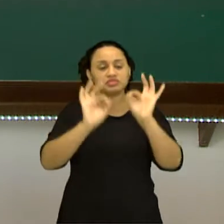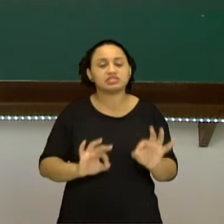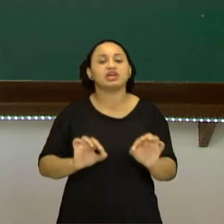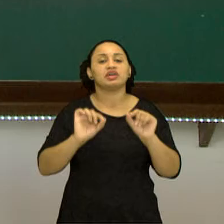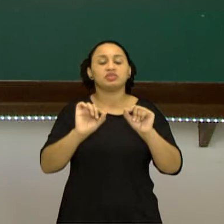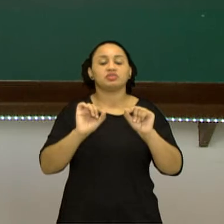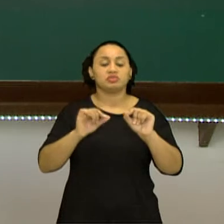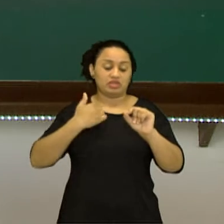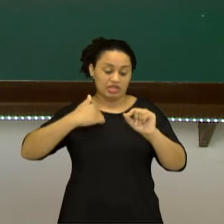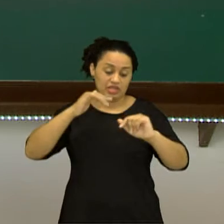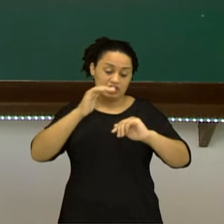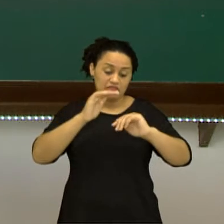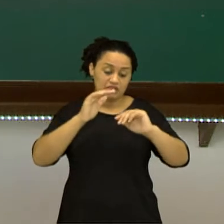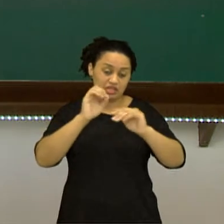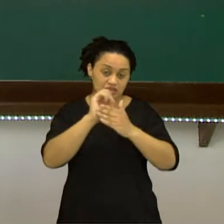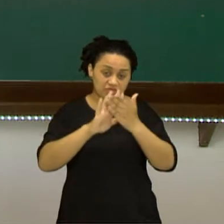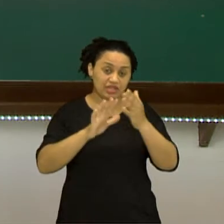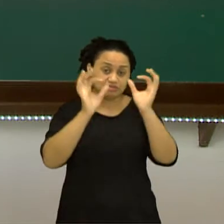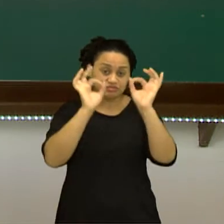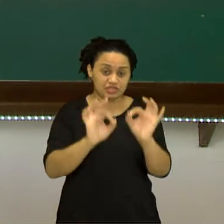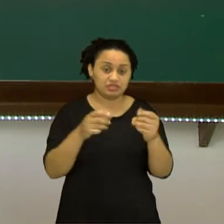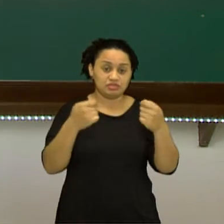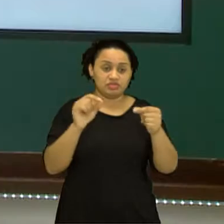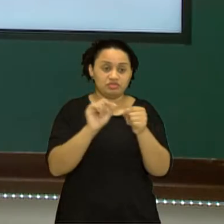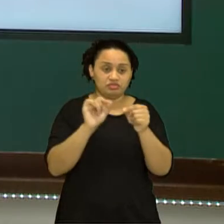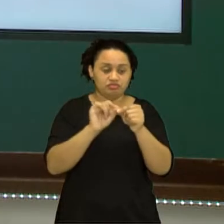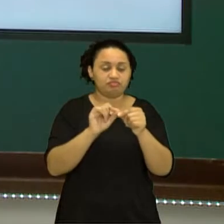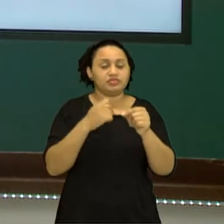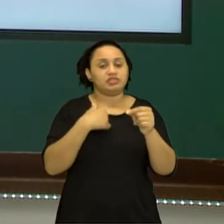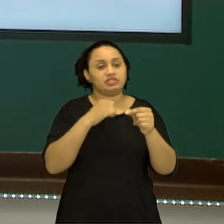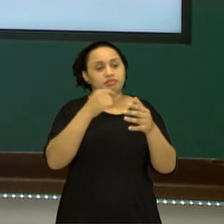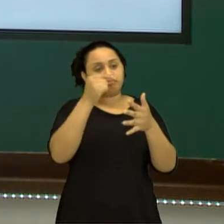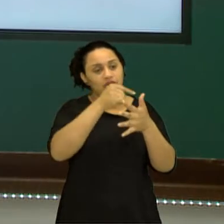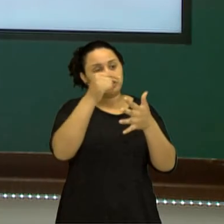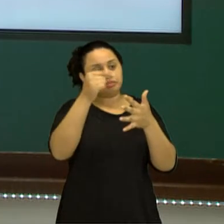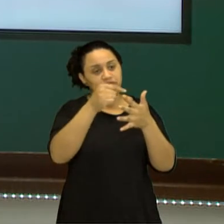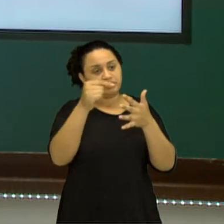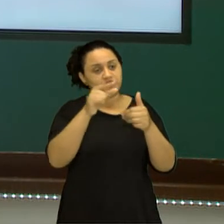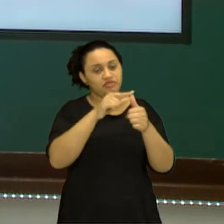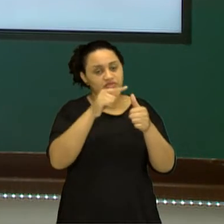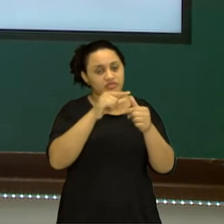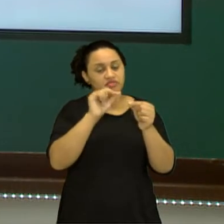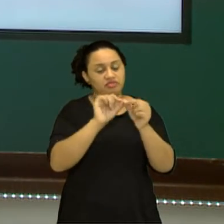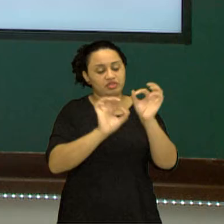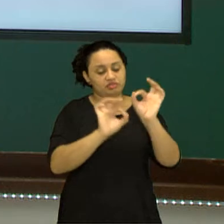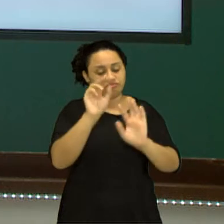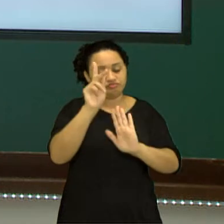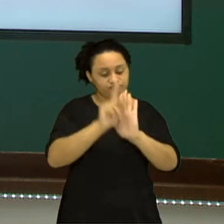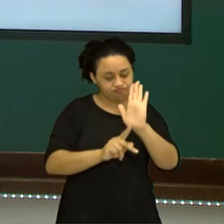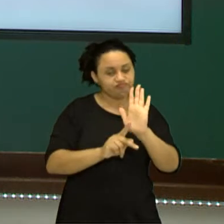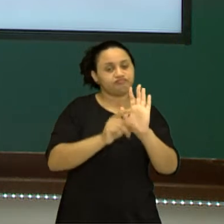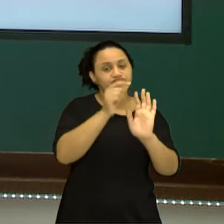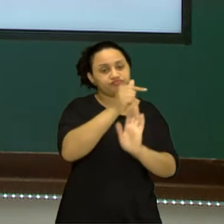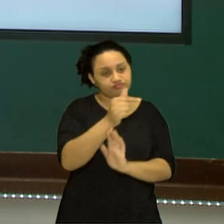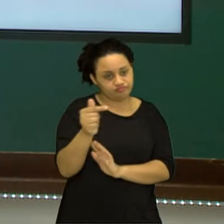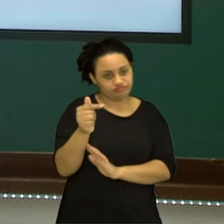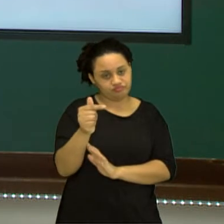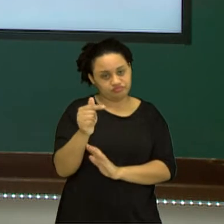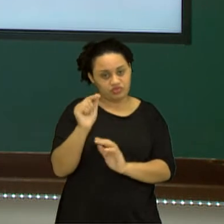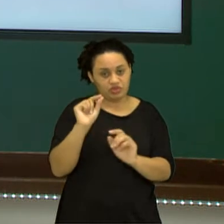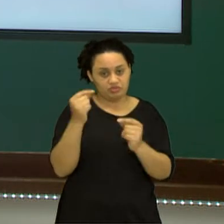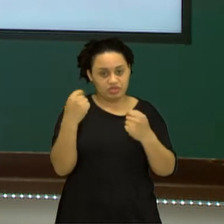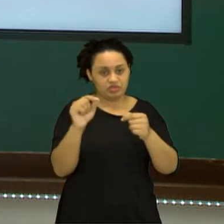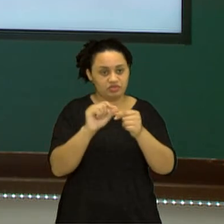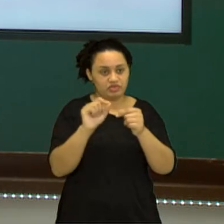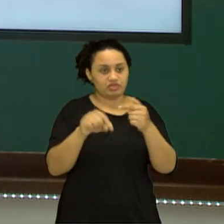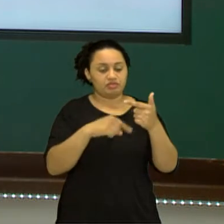na atividade certa. Então, se a gente segue os nossos passos, você fez um planejamento semanal das suas